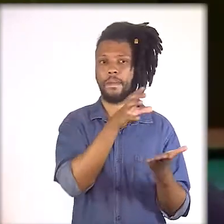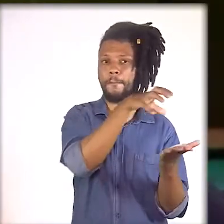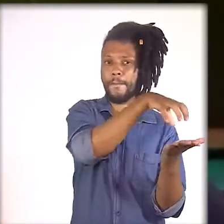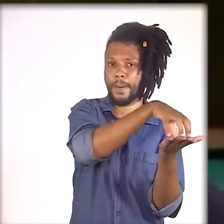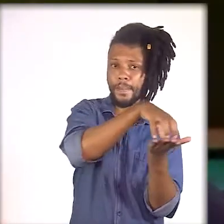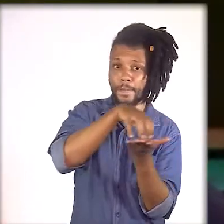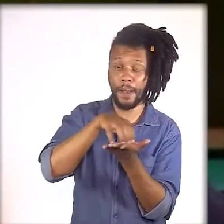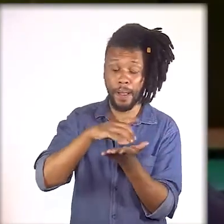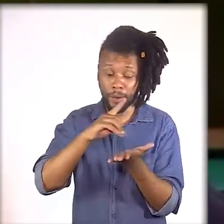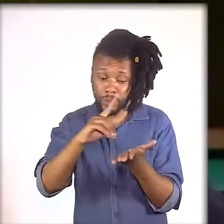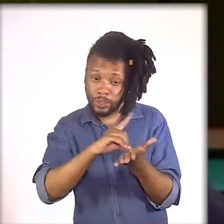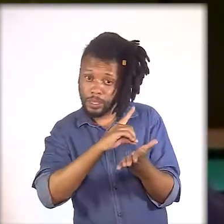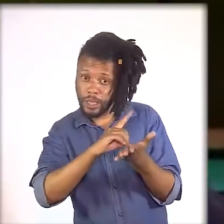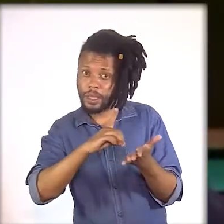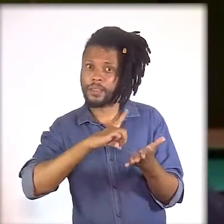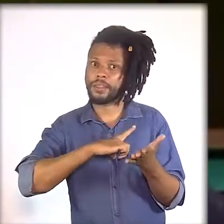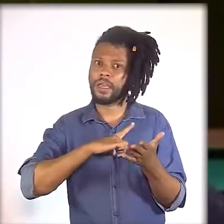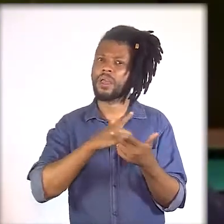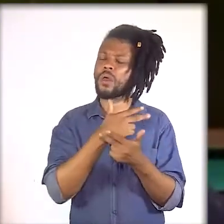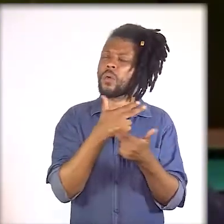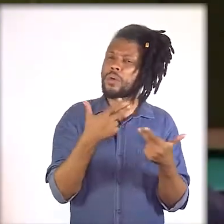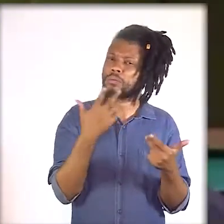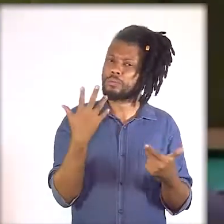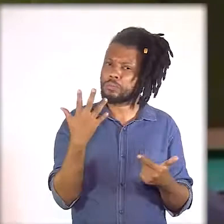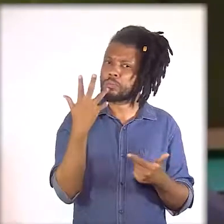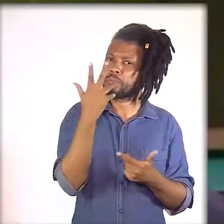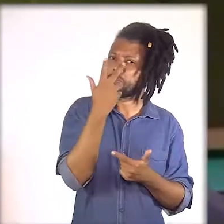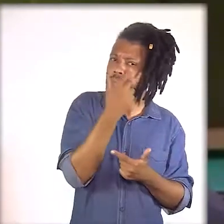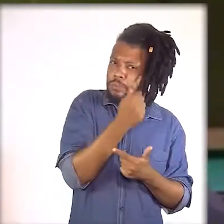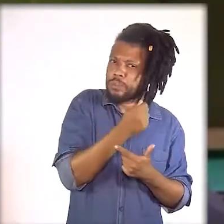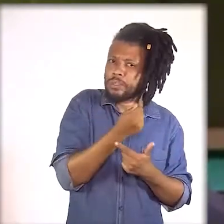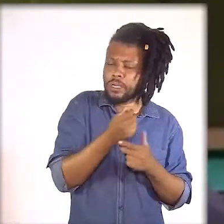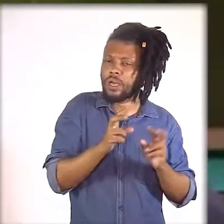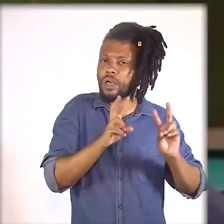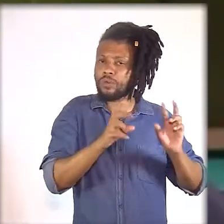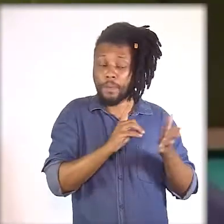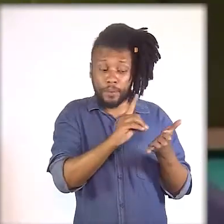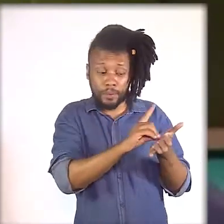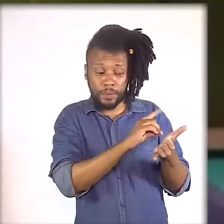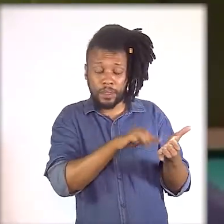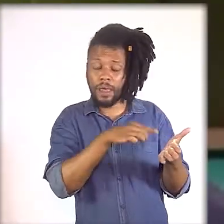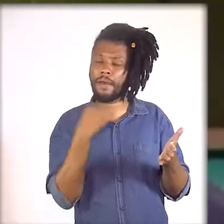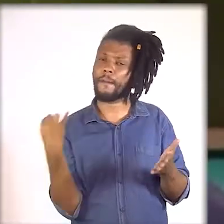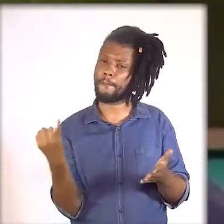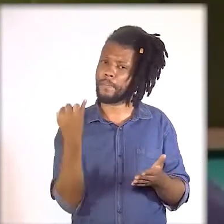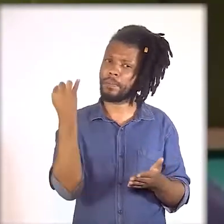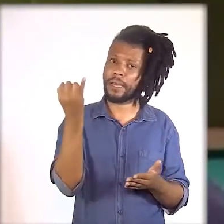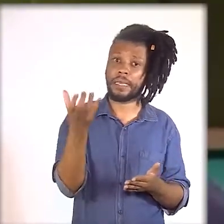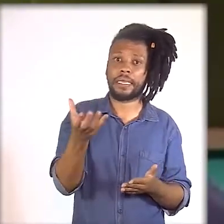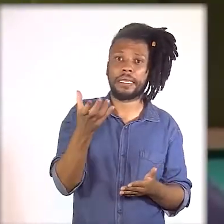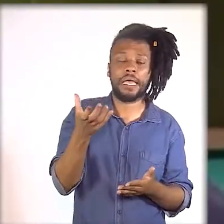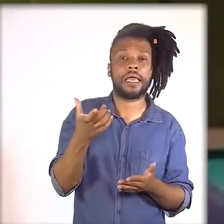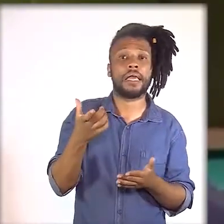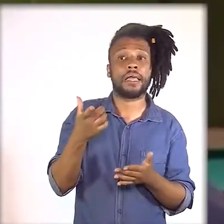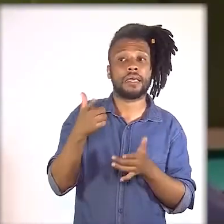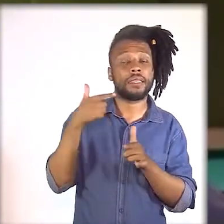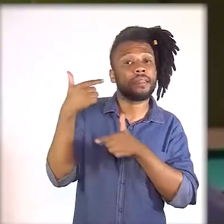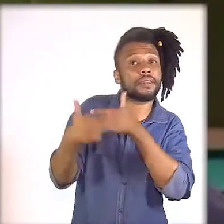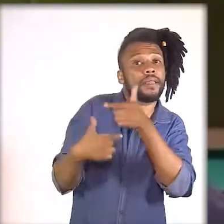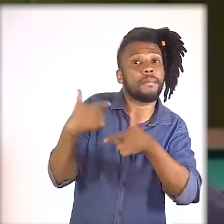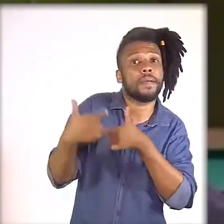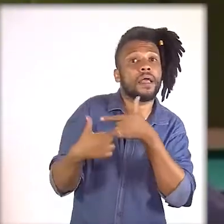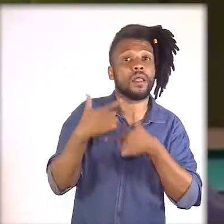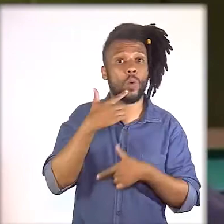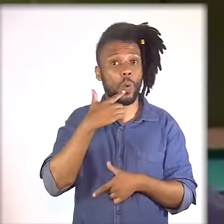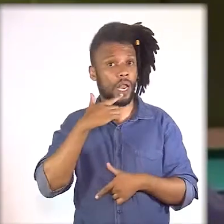Mas o dicionário é uma referência. Tem tantas coisas na literatura bonitas sobre dicionário. O dicionário é fundamental para quem quer, para quem